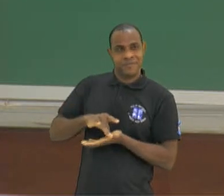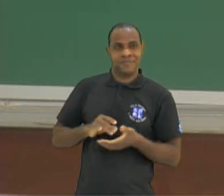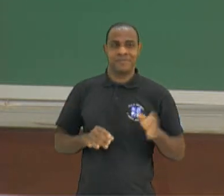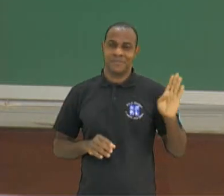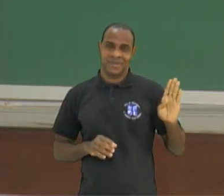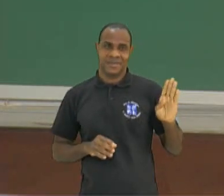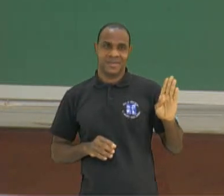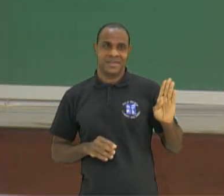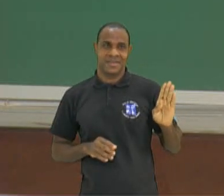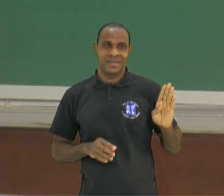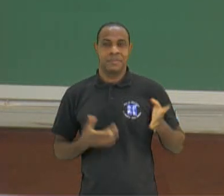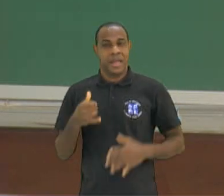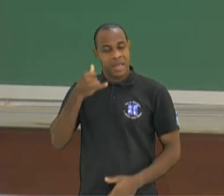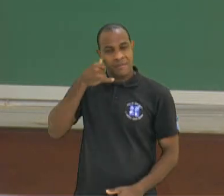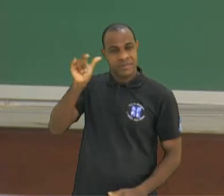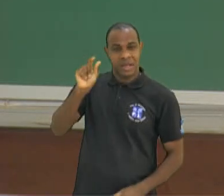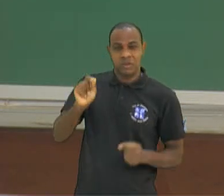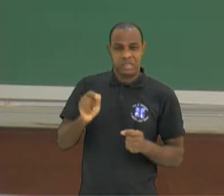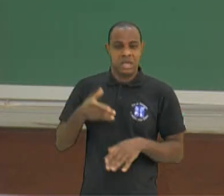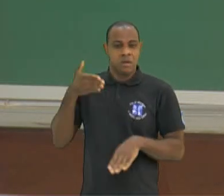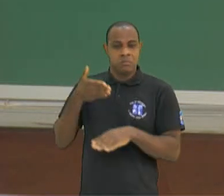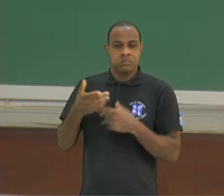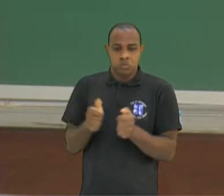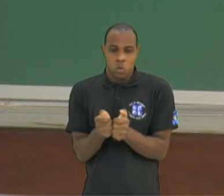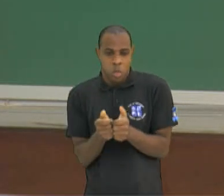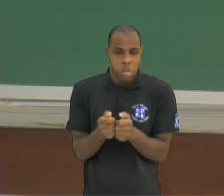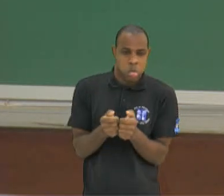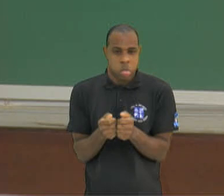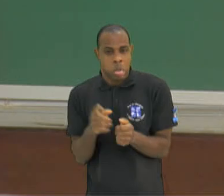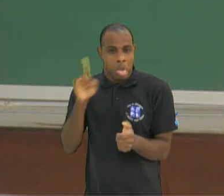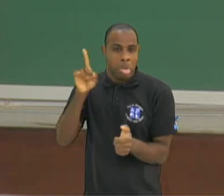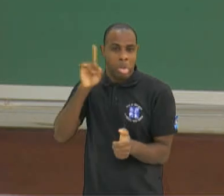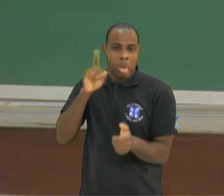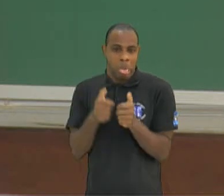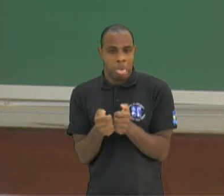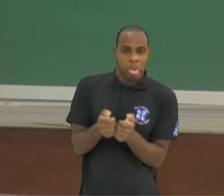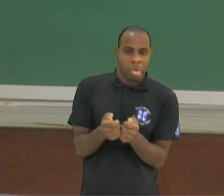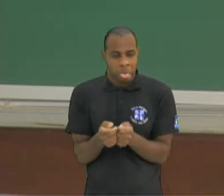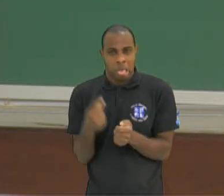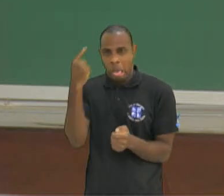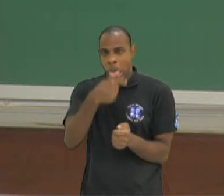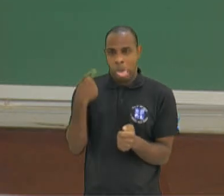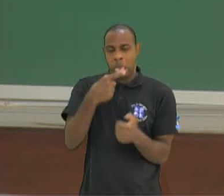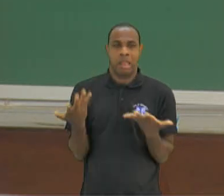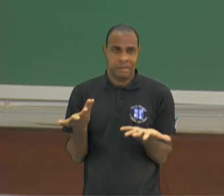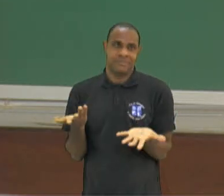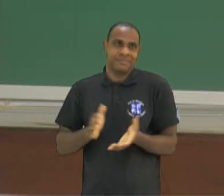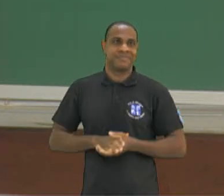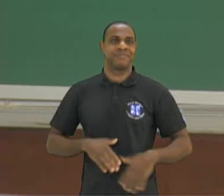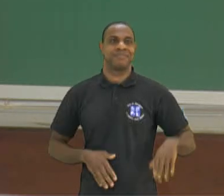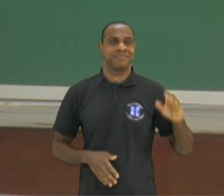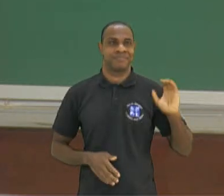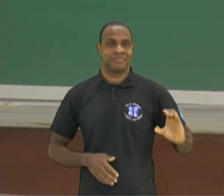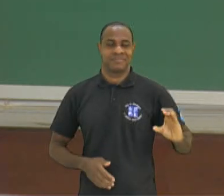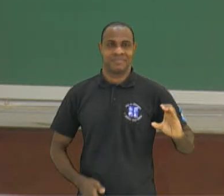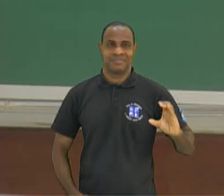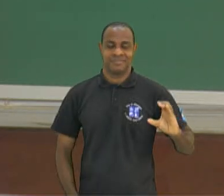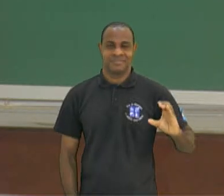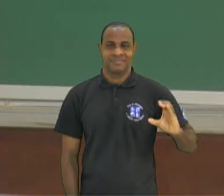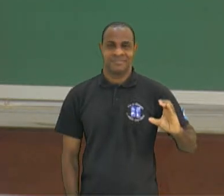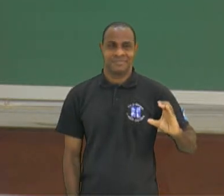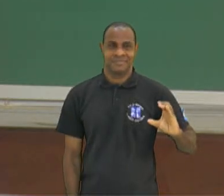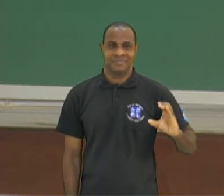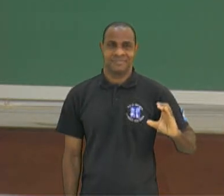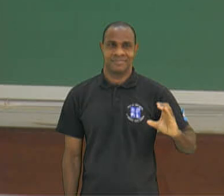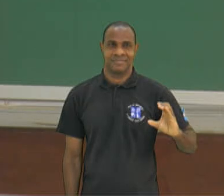eles dizem para evitar o jogo excessivo e fazer ele de forma moderada. Na letra C, they say it's good